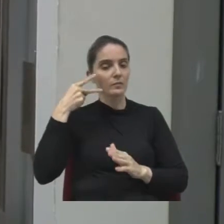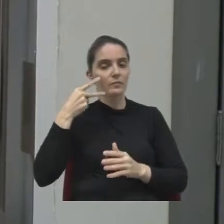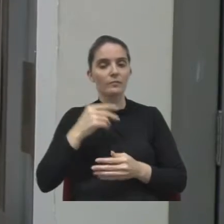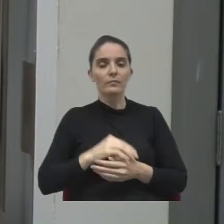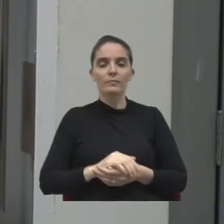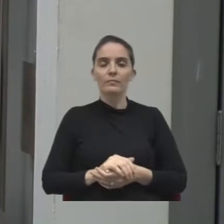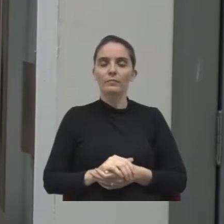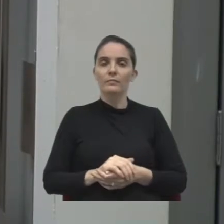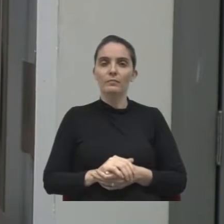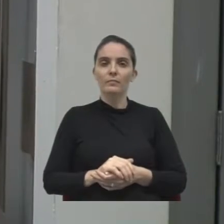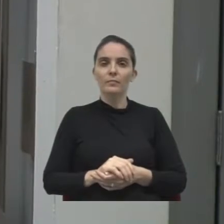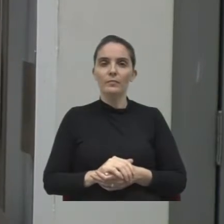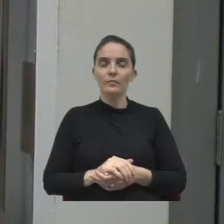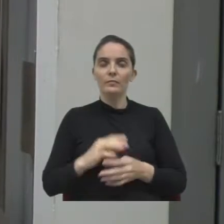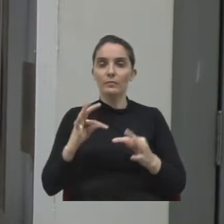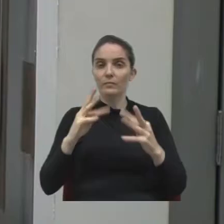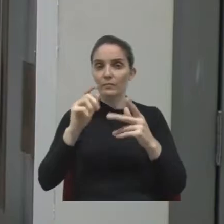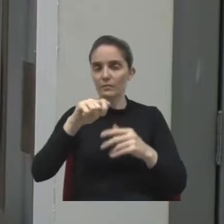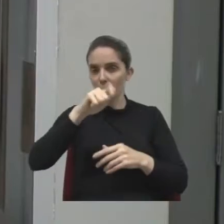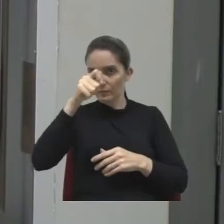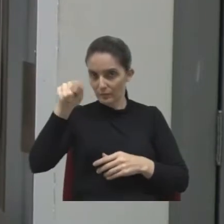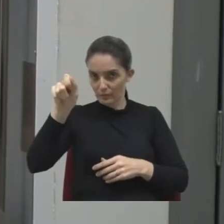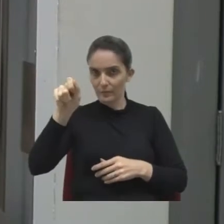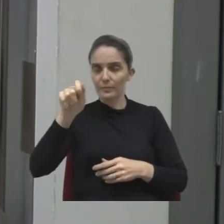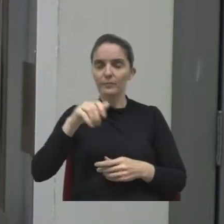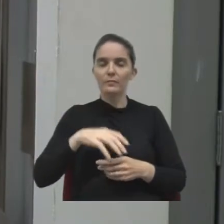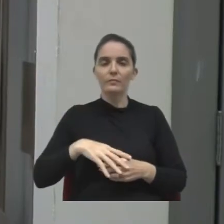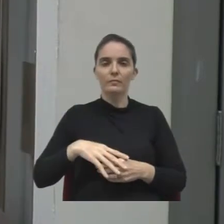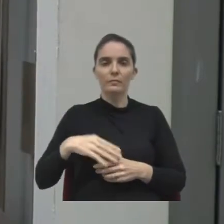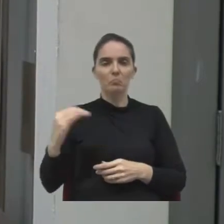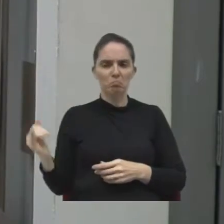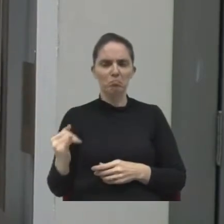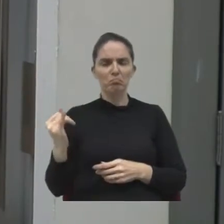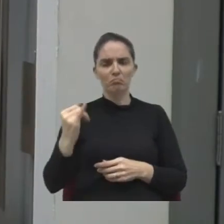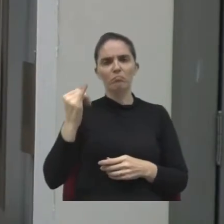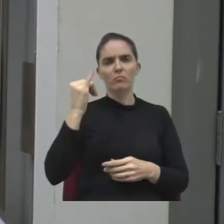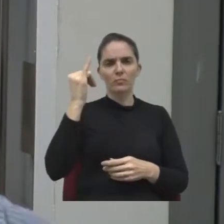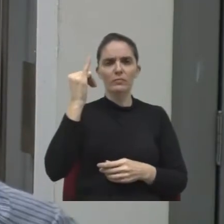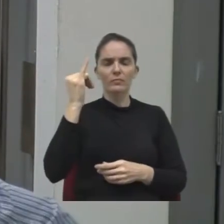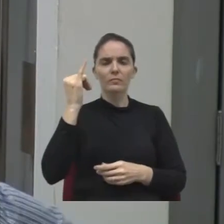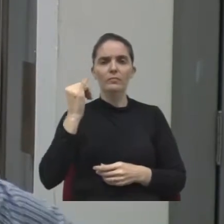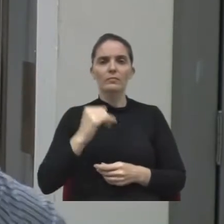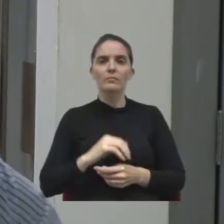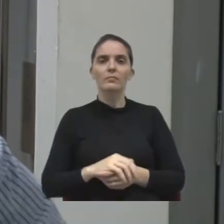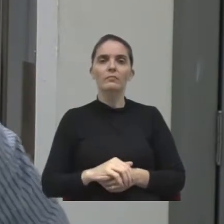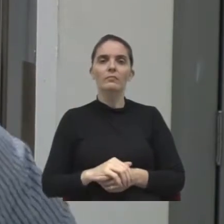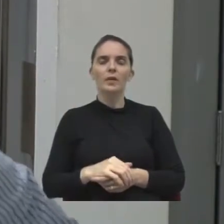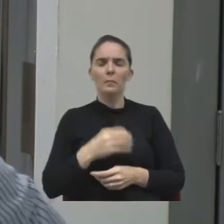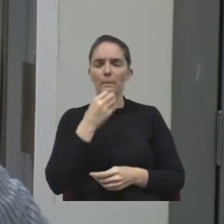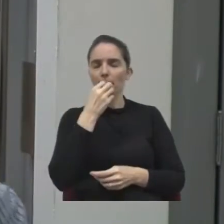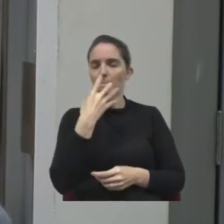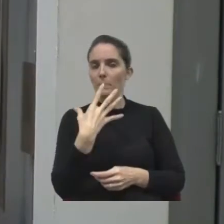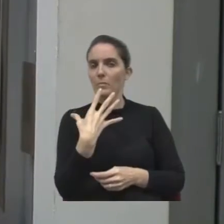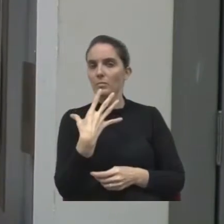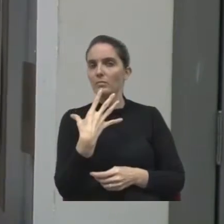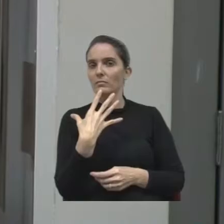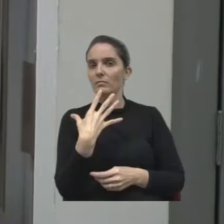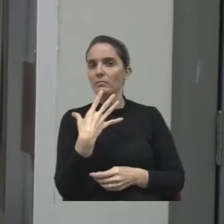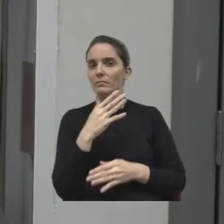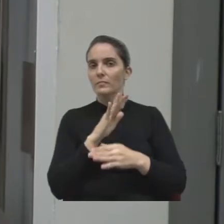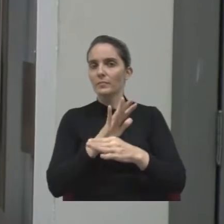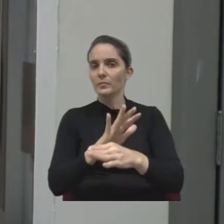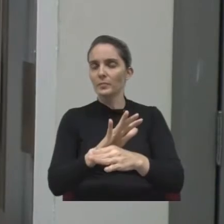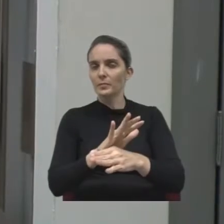a associação ela é pertinente e ela é saudável para a nossa comunidade, para a